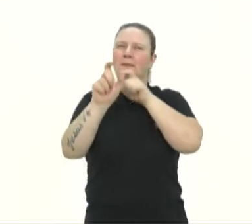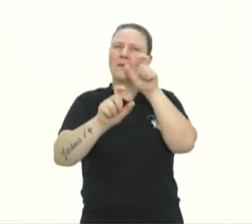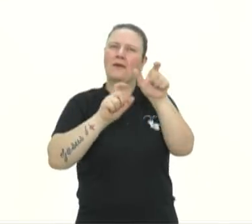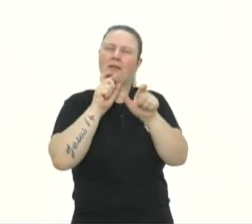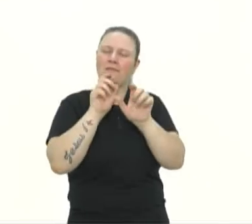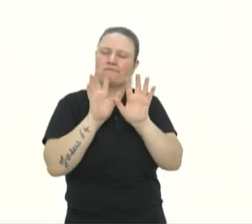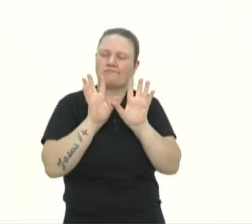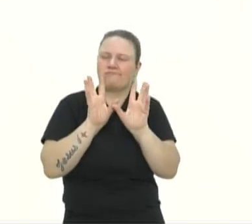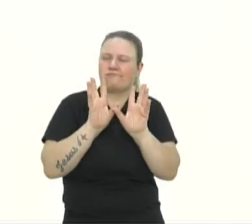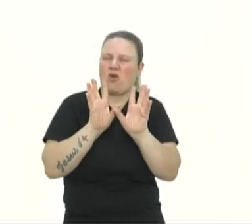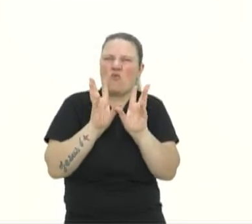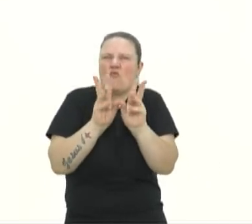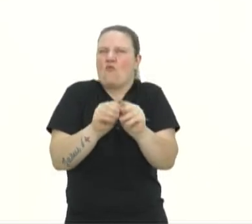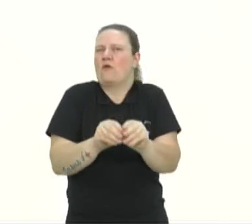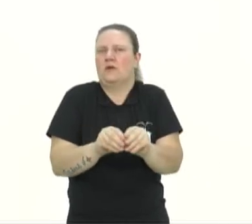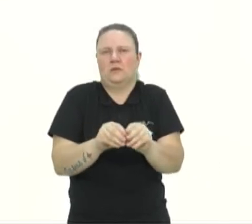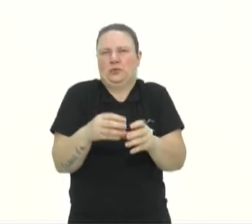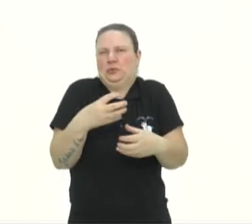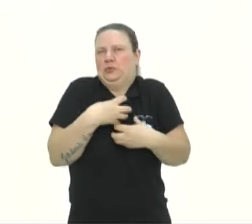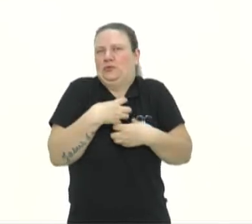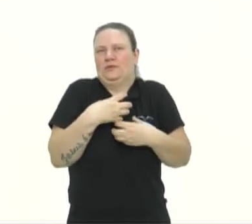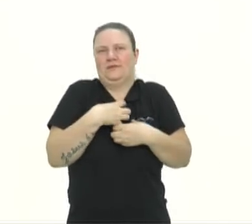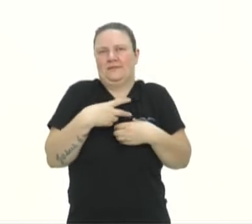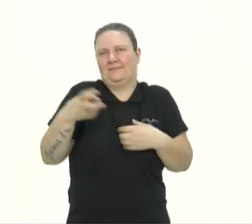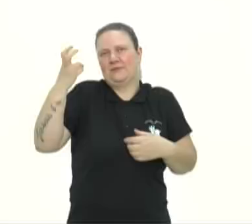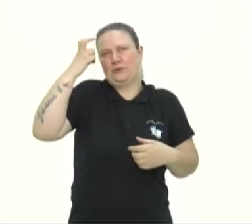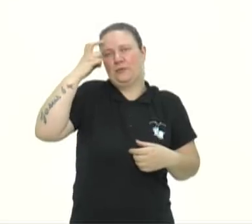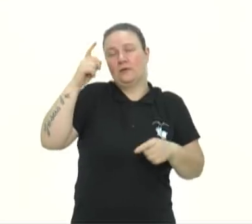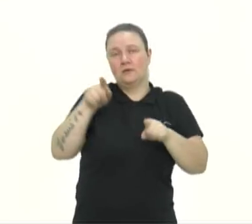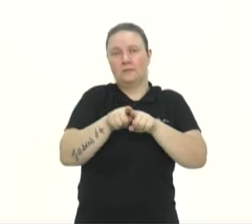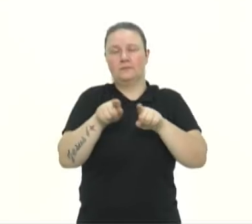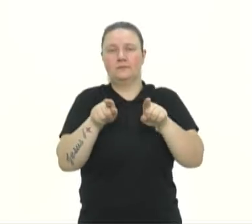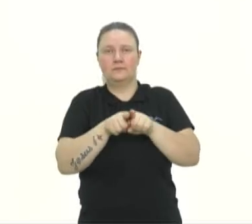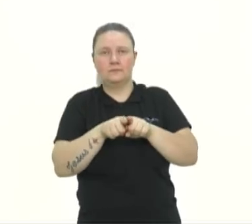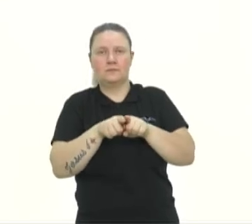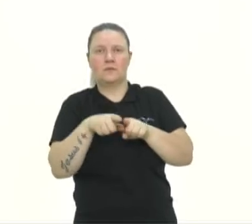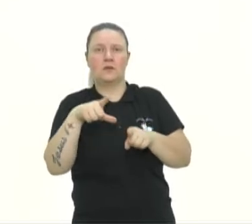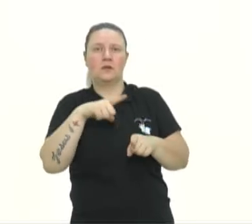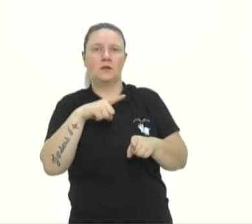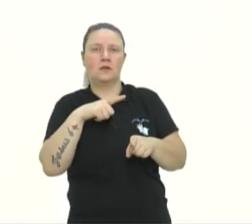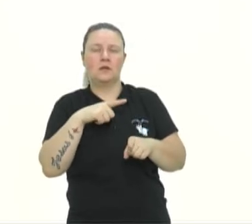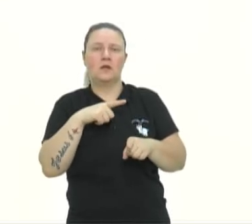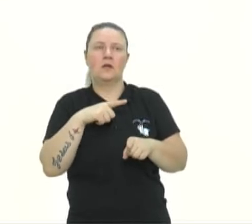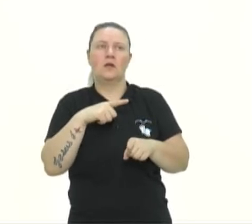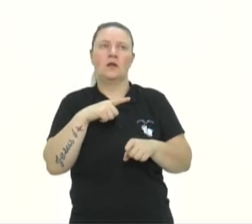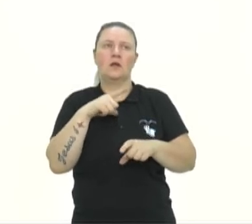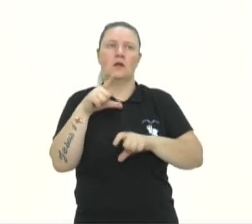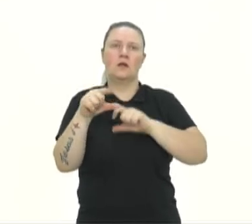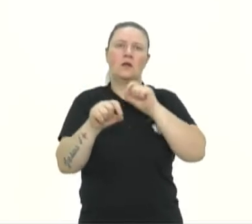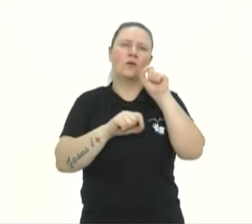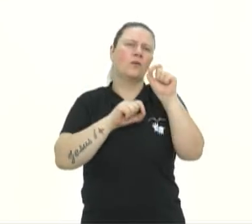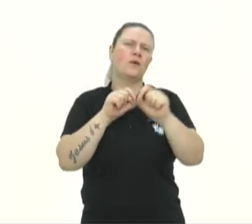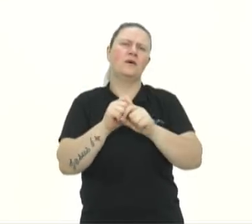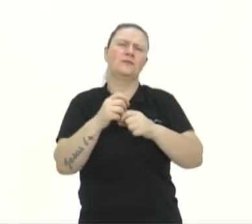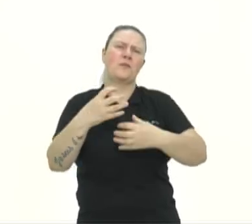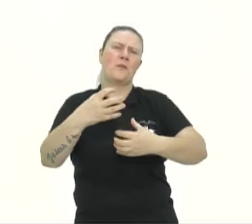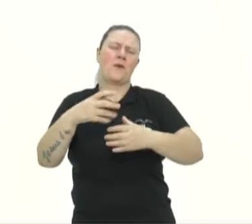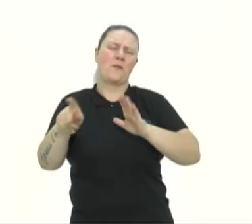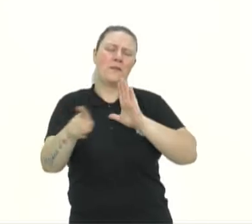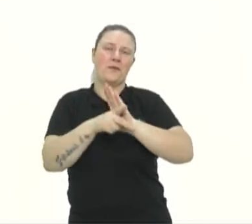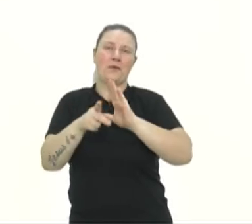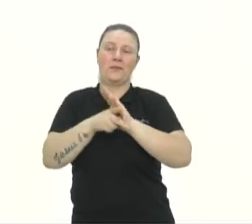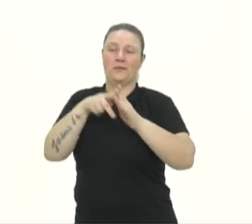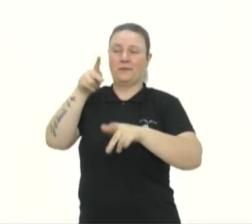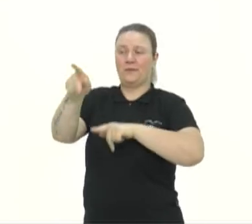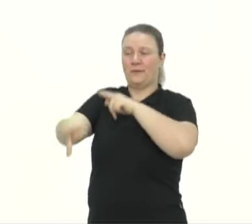formais. Faz uso de modismos, neologismos, contrações, clichês e